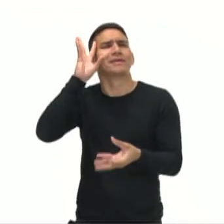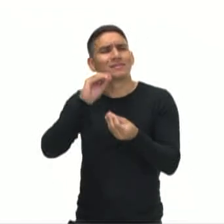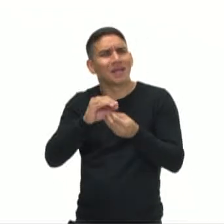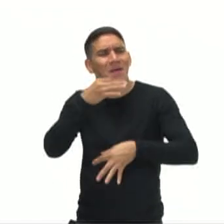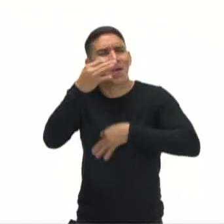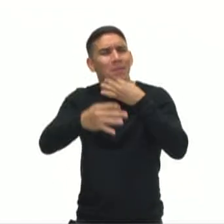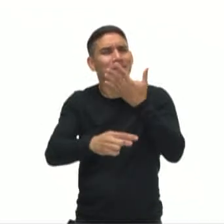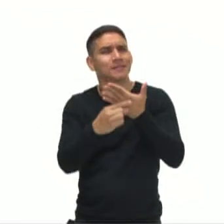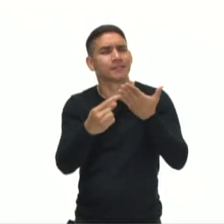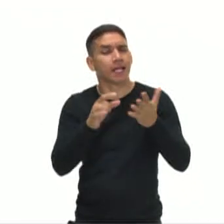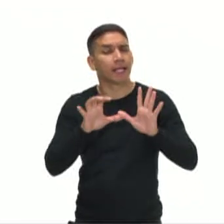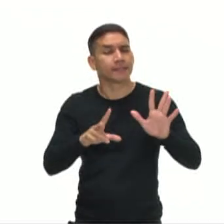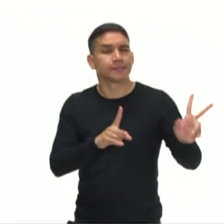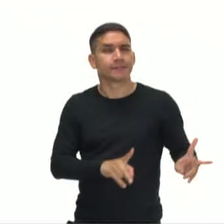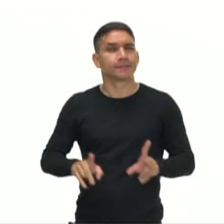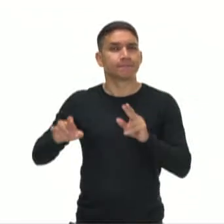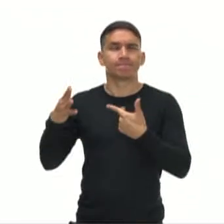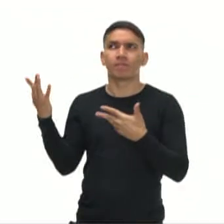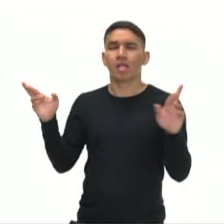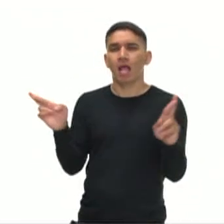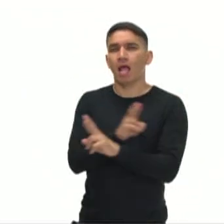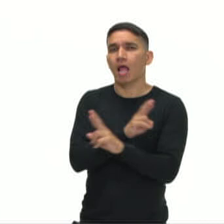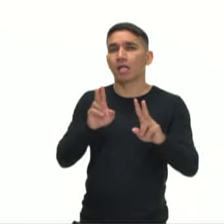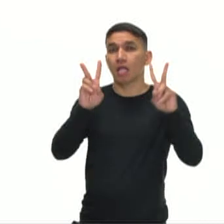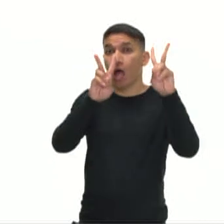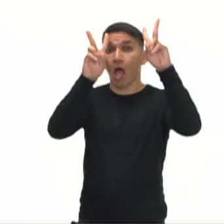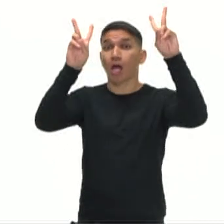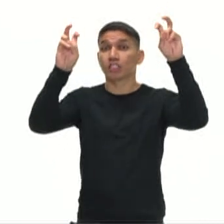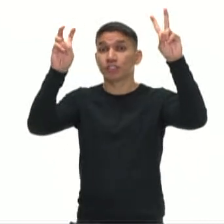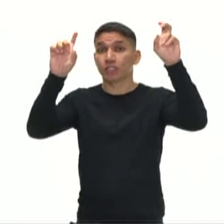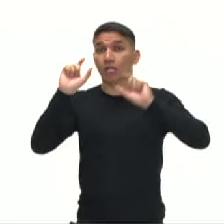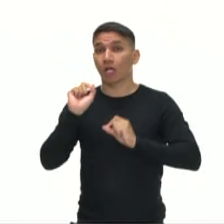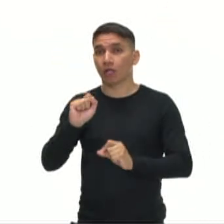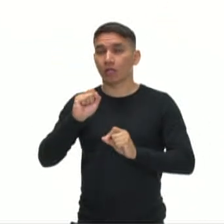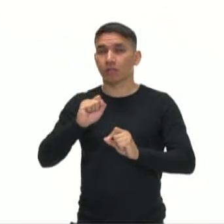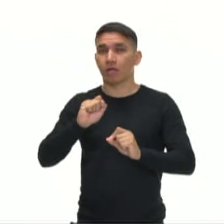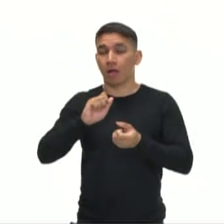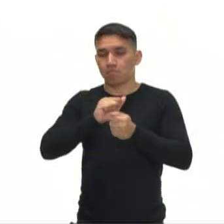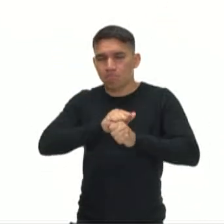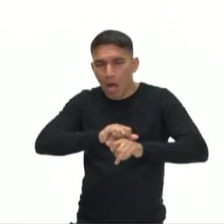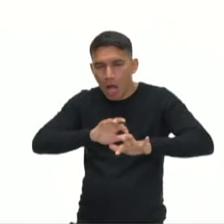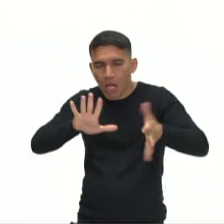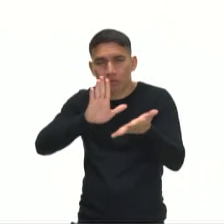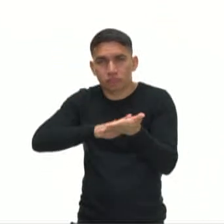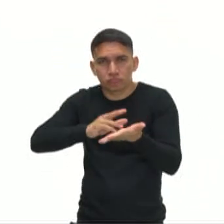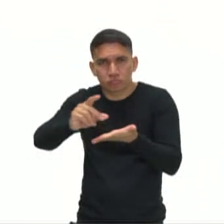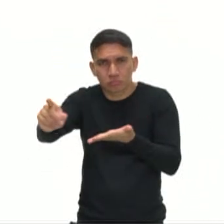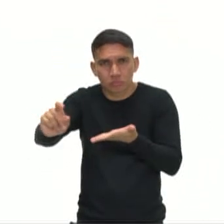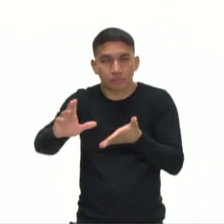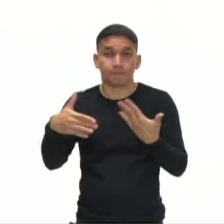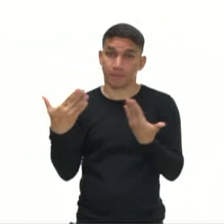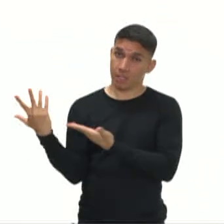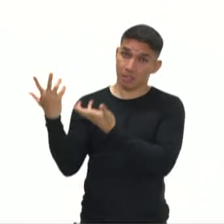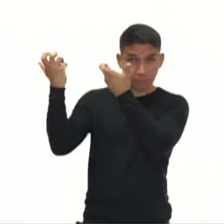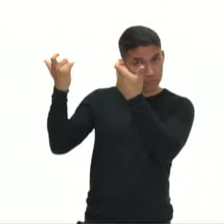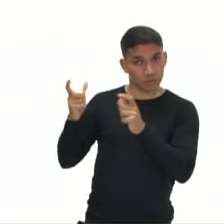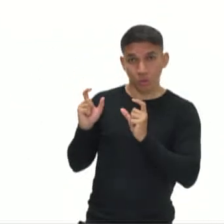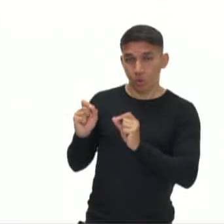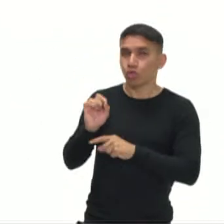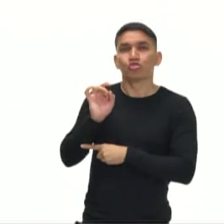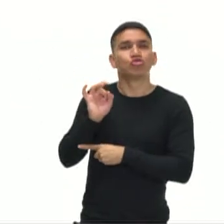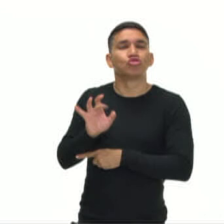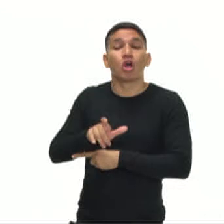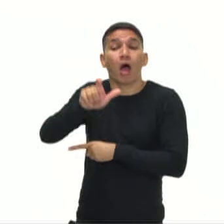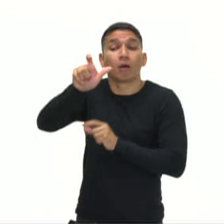nesse trecho e relacionada ao título do artigo, a viralização do senso comum? Então, ele diz aqui, né, que só